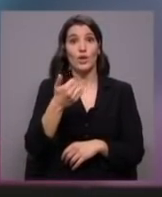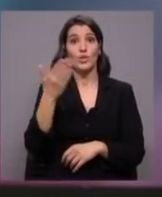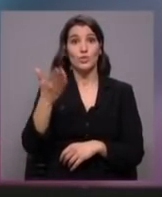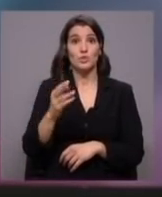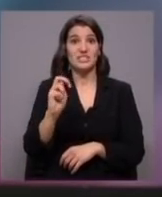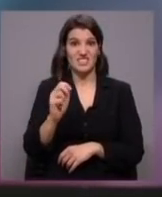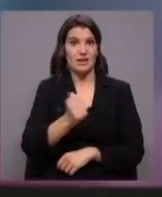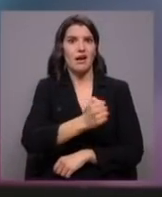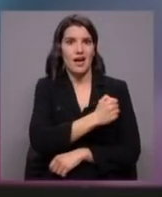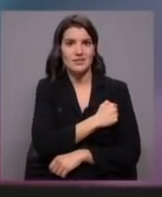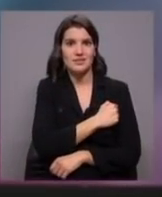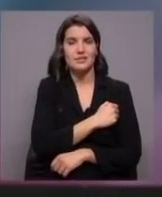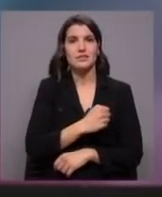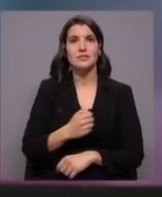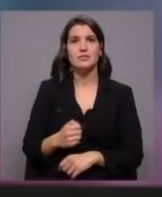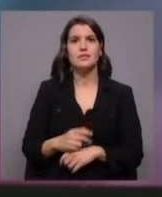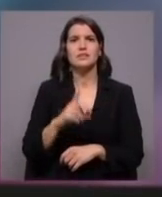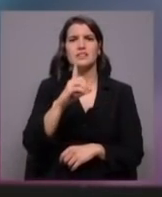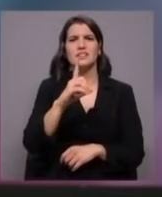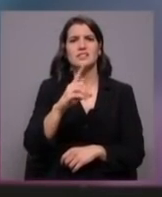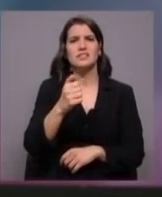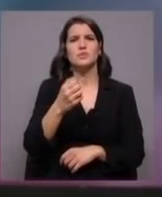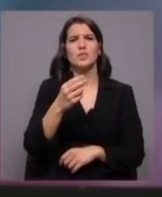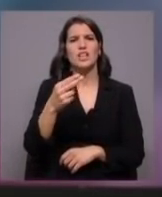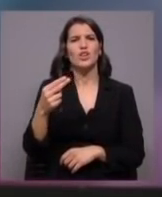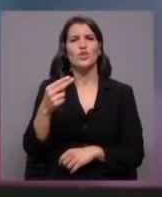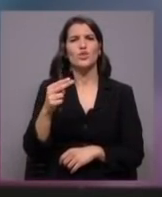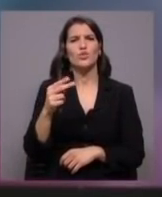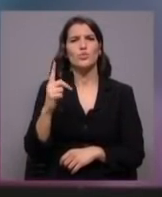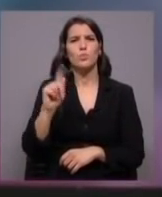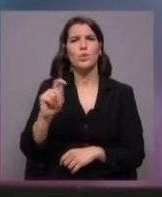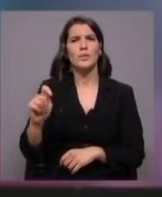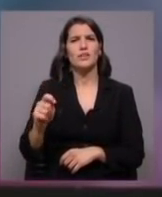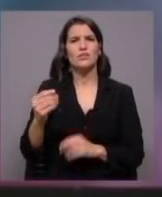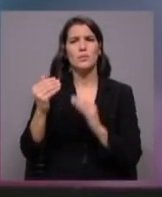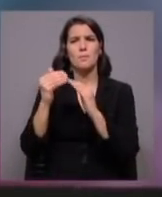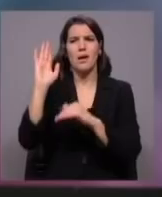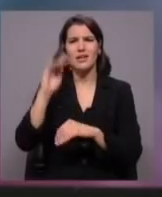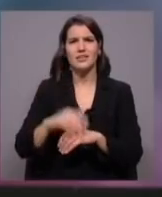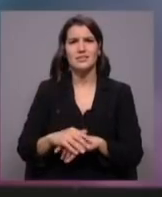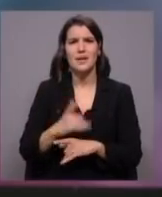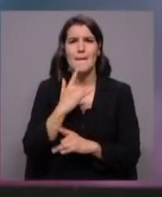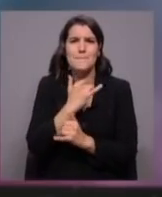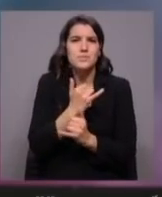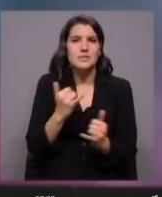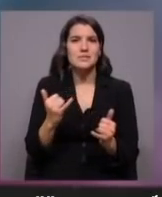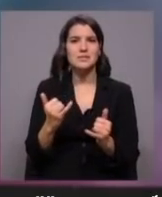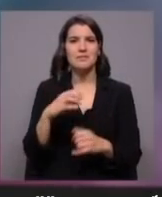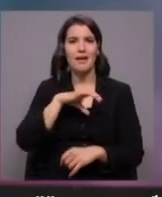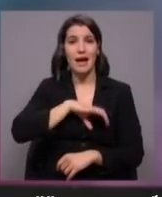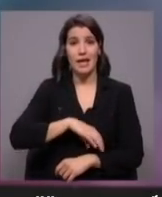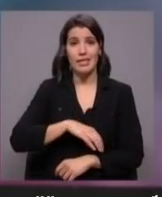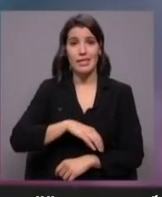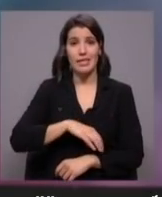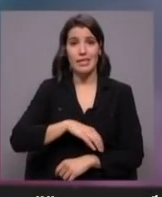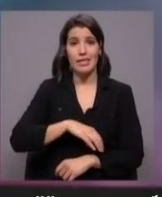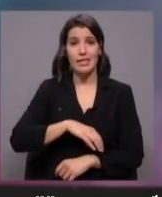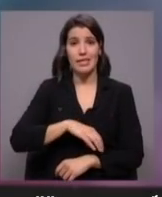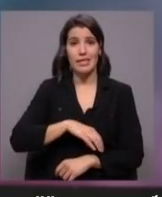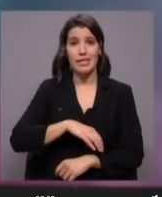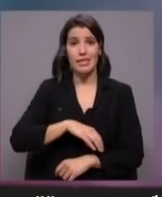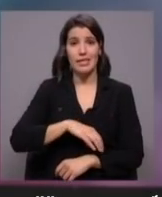casas têm rendas acima de 650 euros. Pelo que é impossível viver-se com 705 euros.